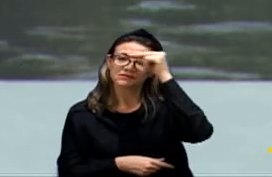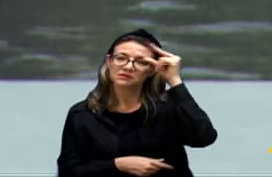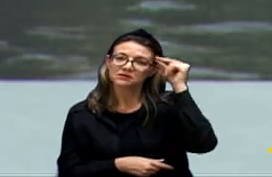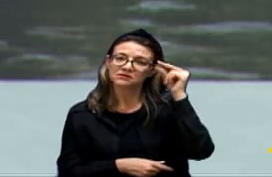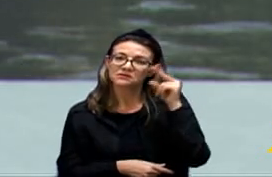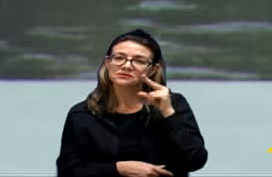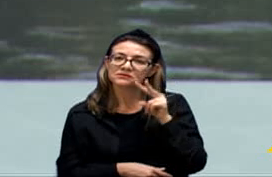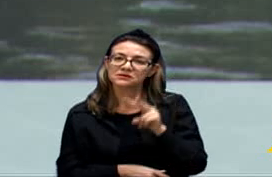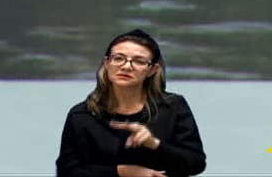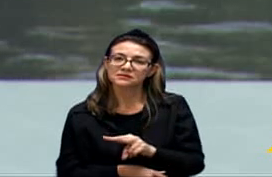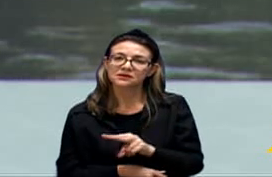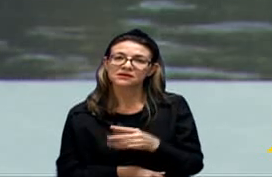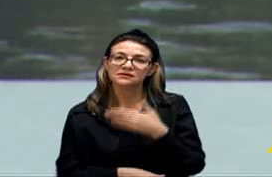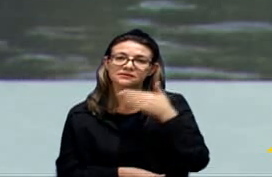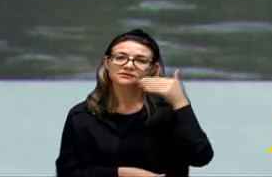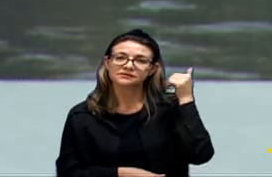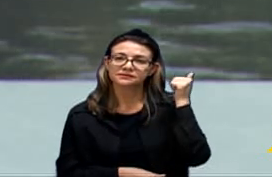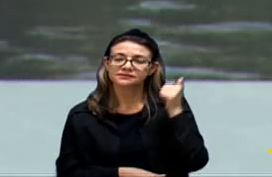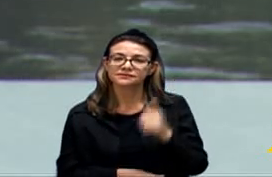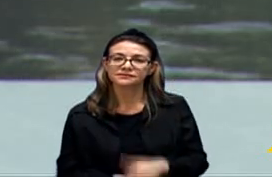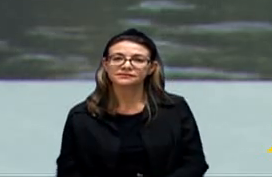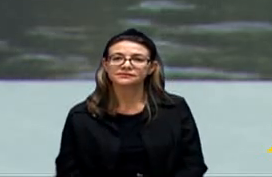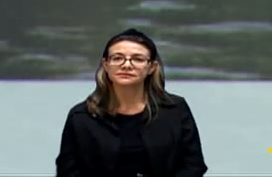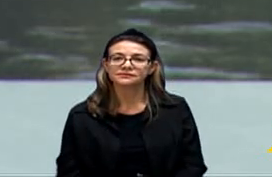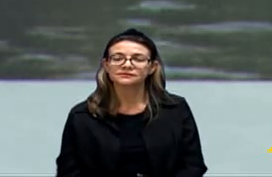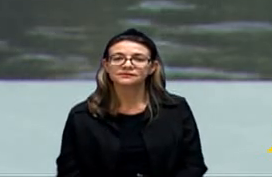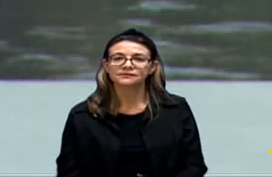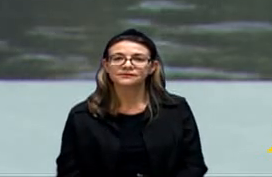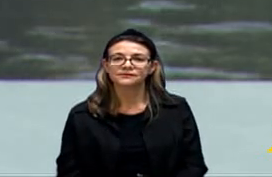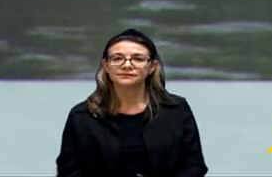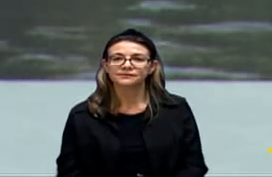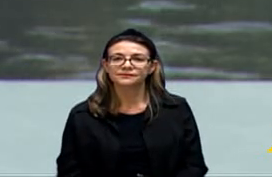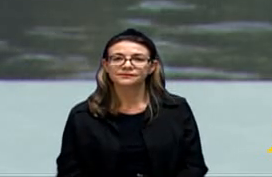presidente Presidente eu peço o encaminhamento